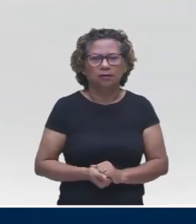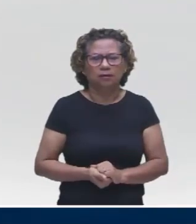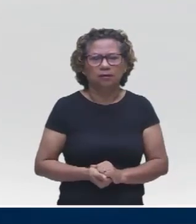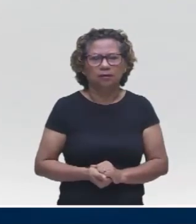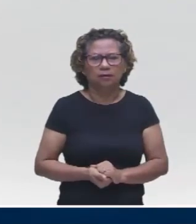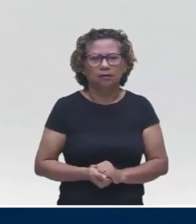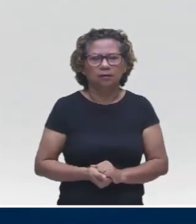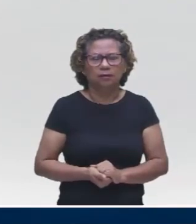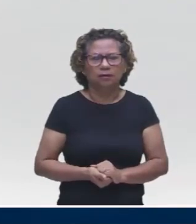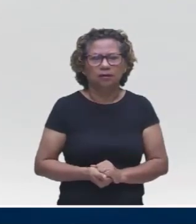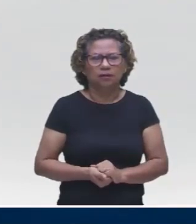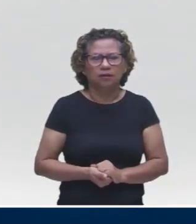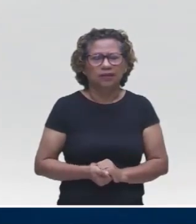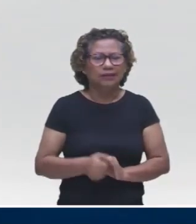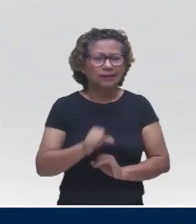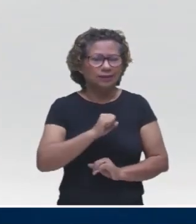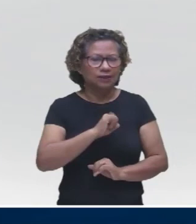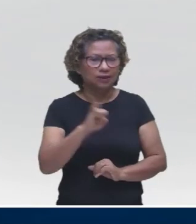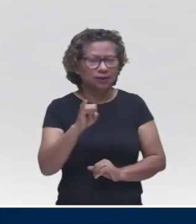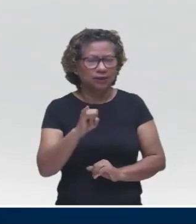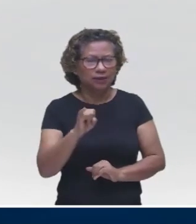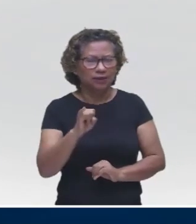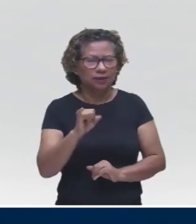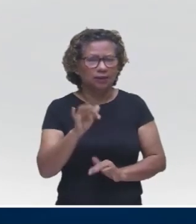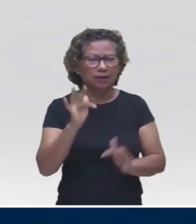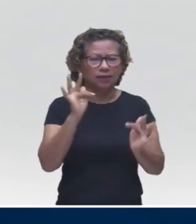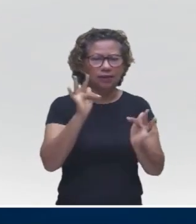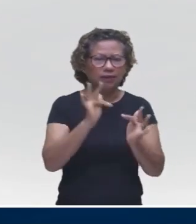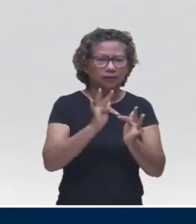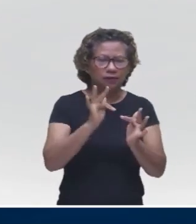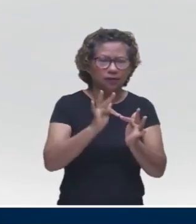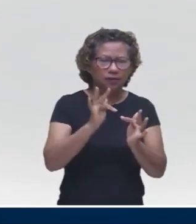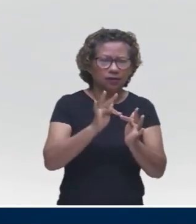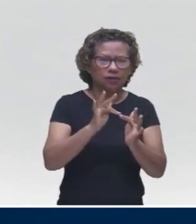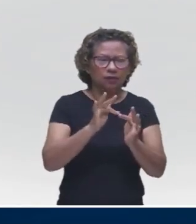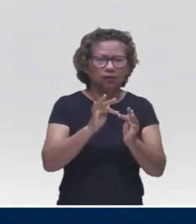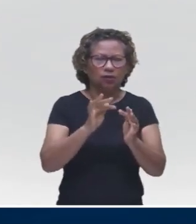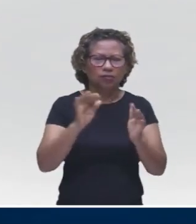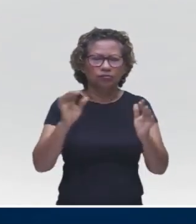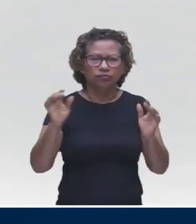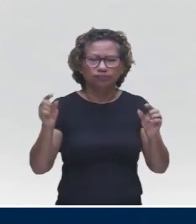Se essa função aqui não coincidisse com aquela reta que nós traçamos,